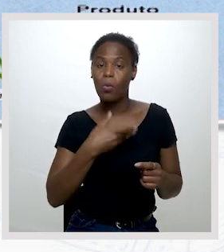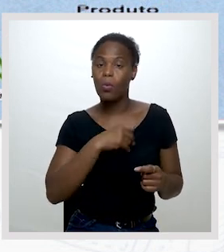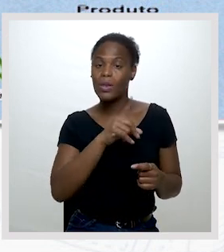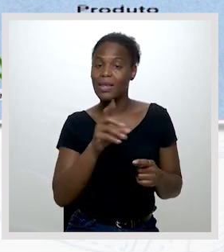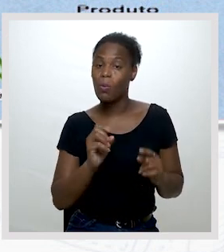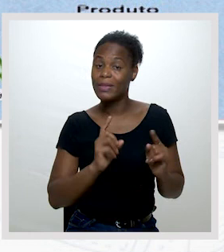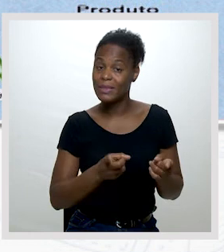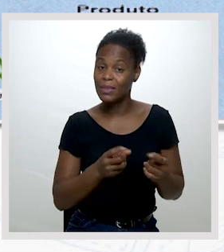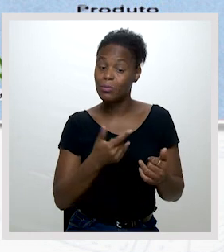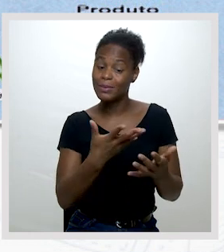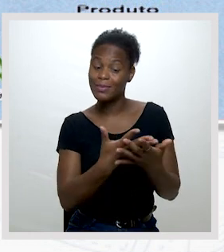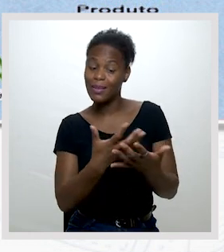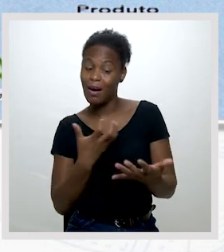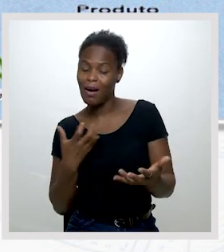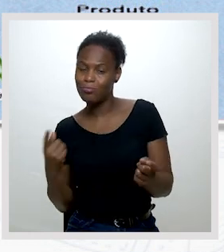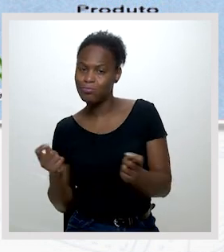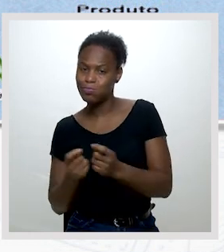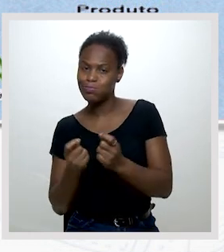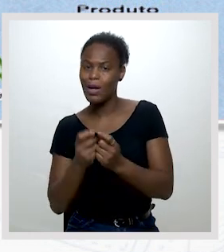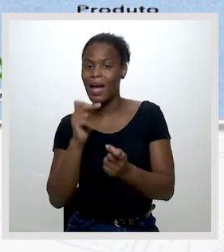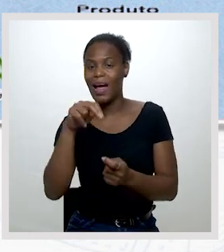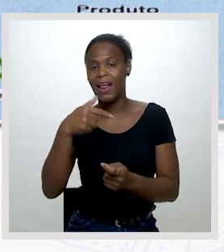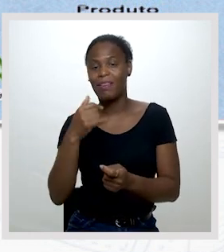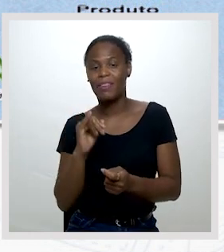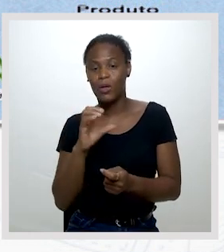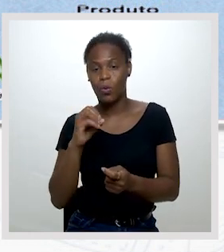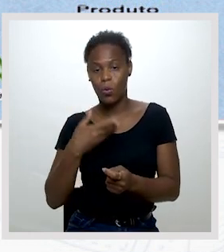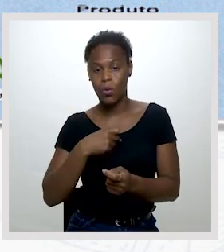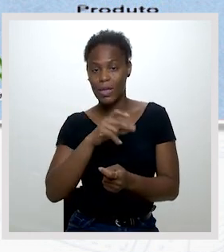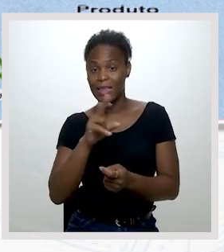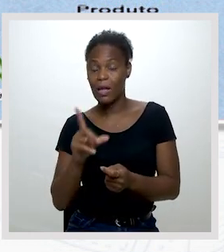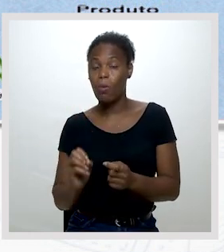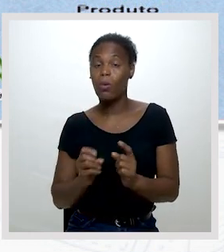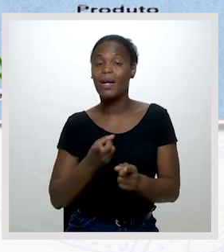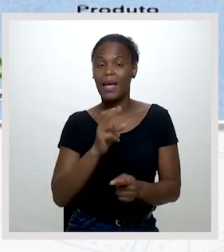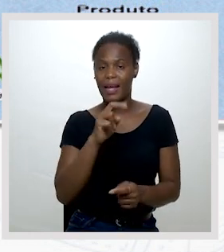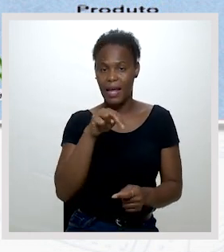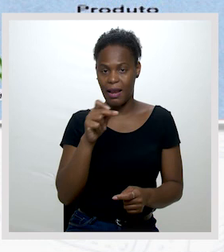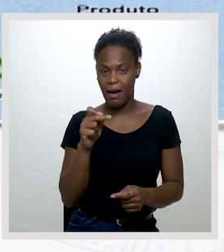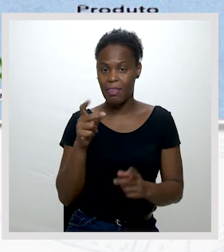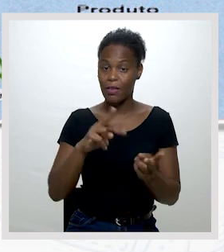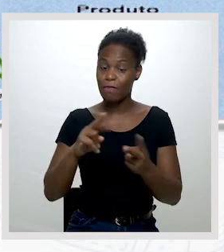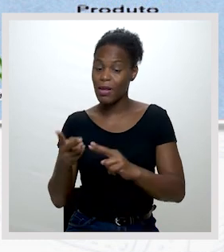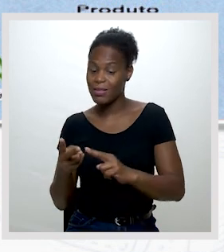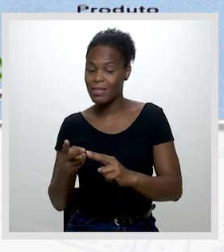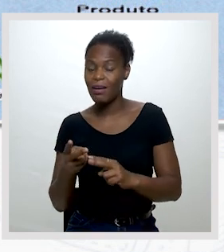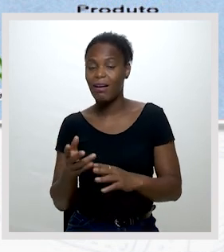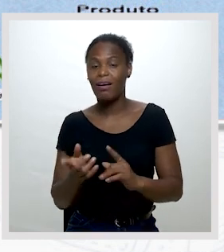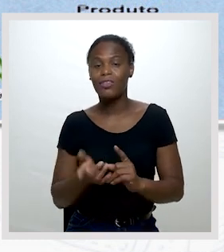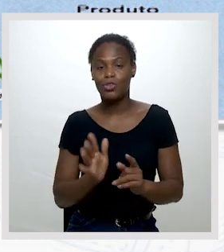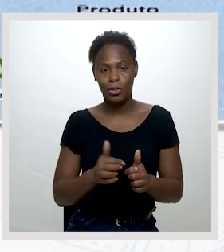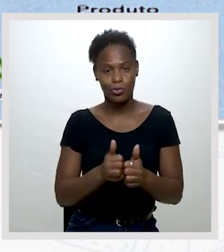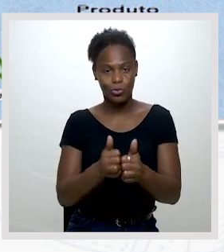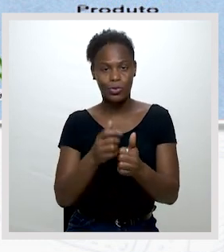e atrai por aproximação o anticodão, que é o RNA de transferência correspondente, e já